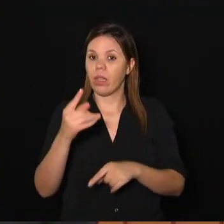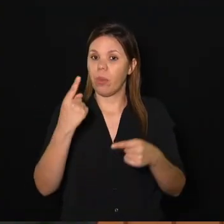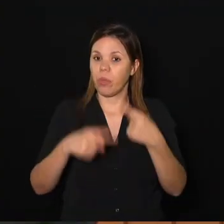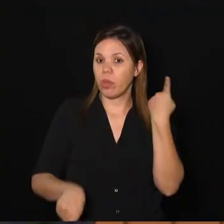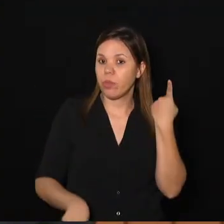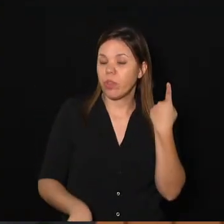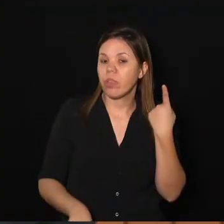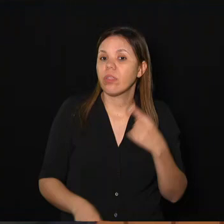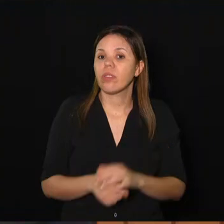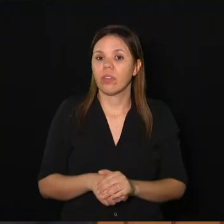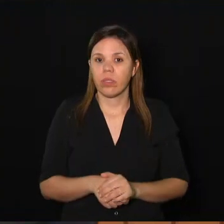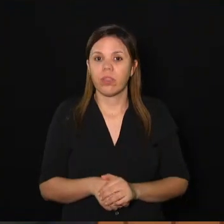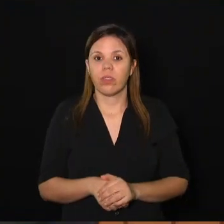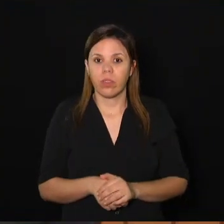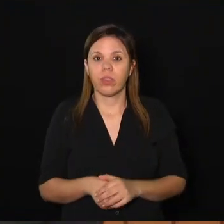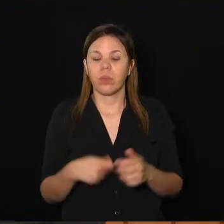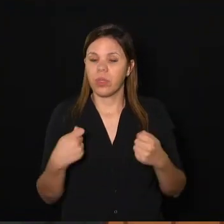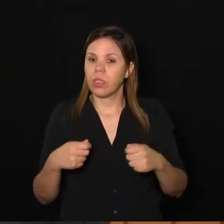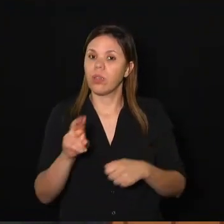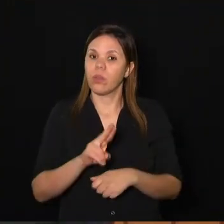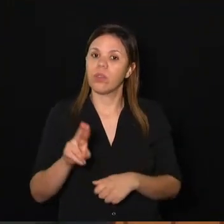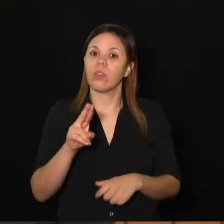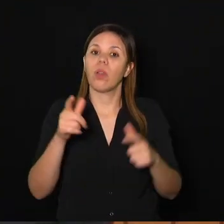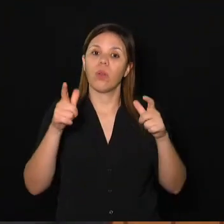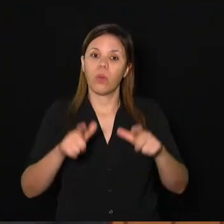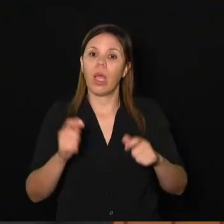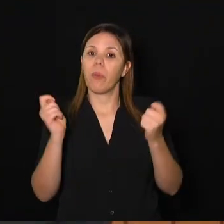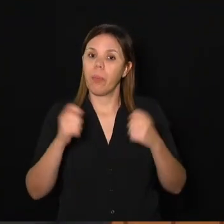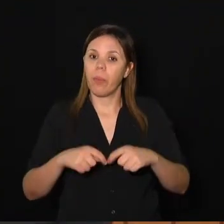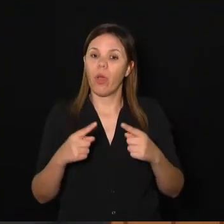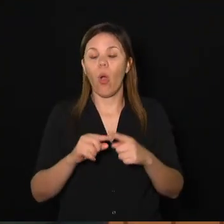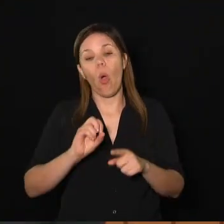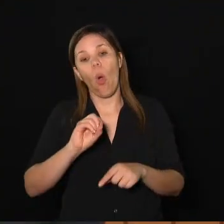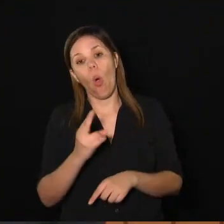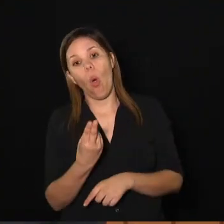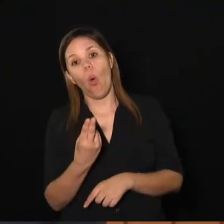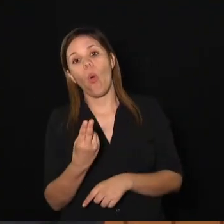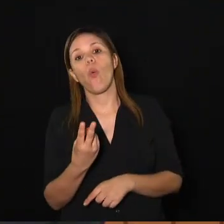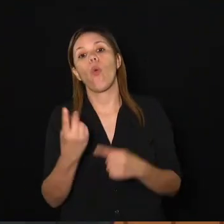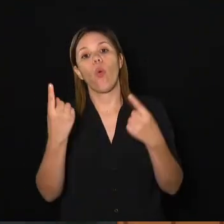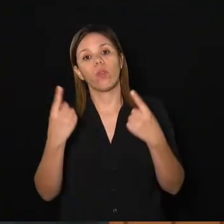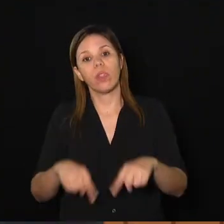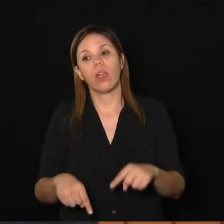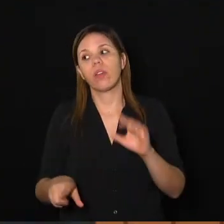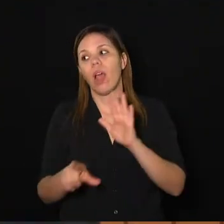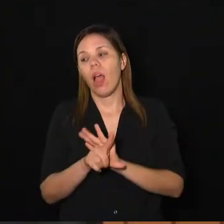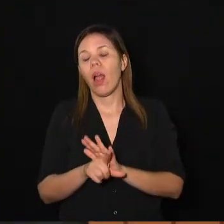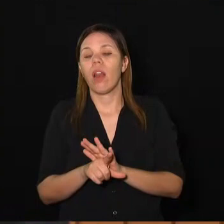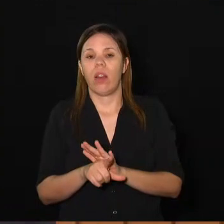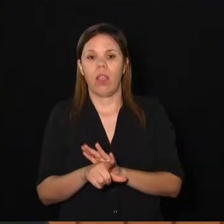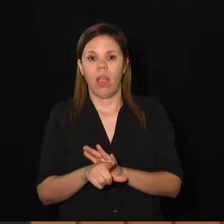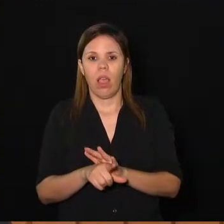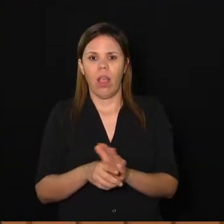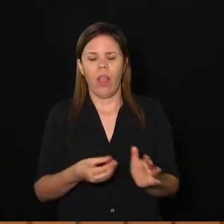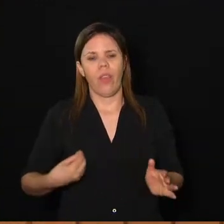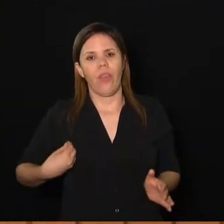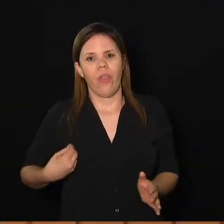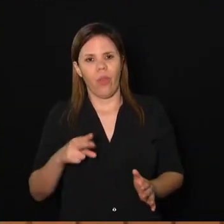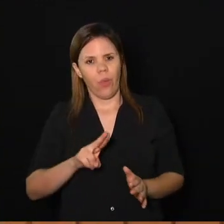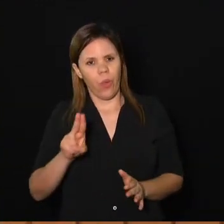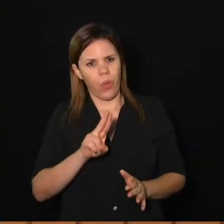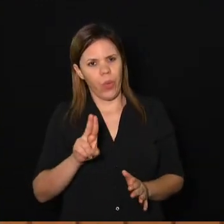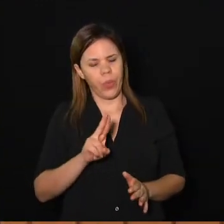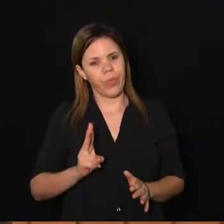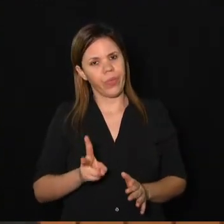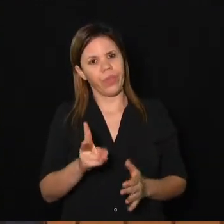licença dos órgãos sanitários competentes ou contrariando as leis vigentes então nós temos aqui uma impropriedade jurídica